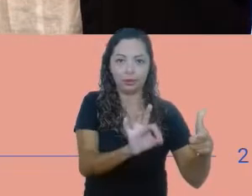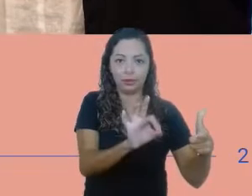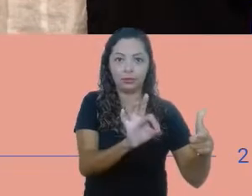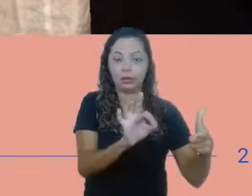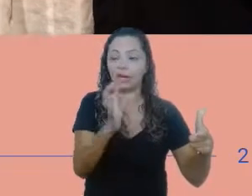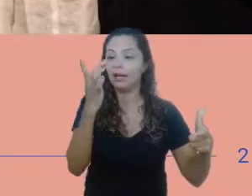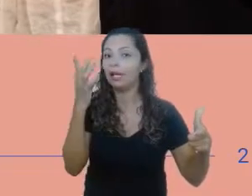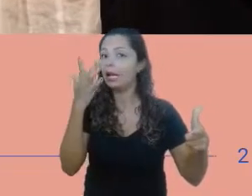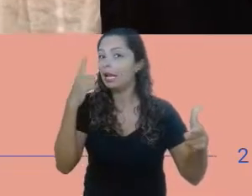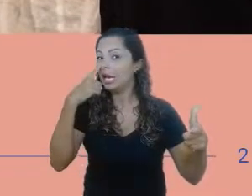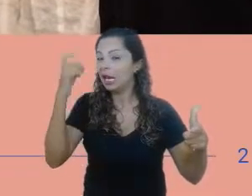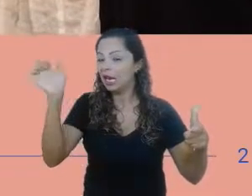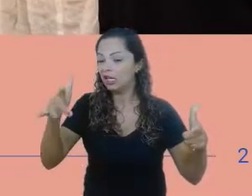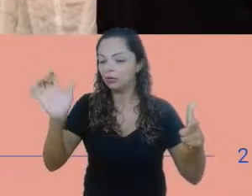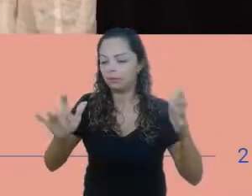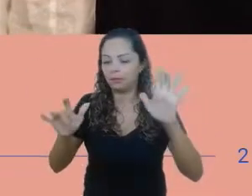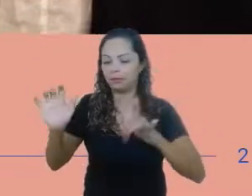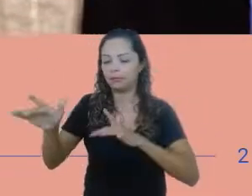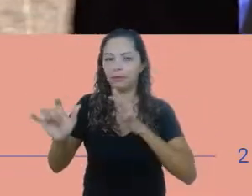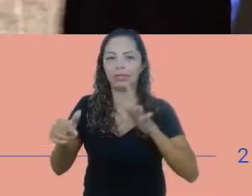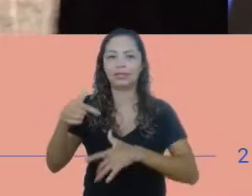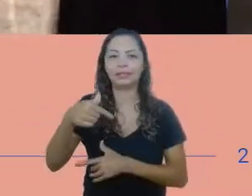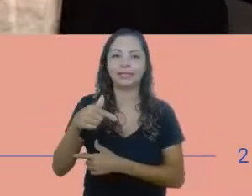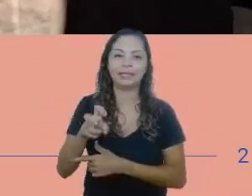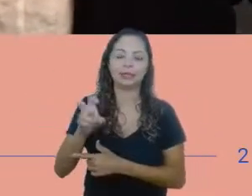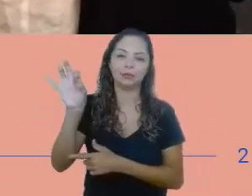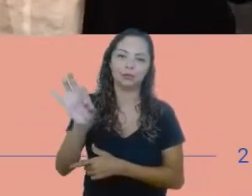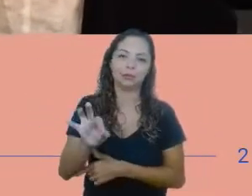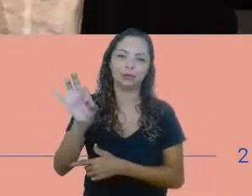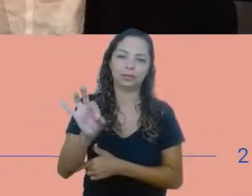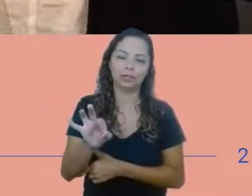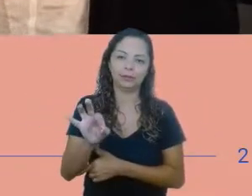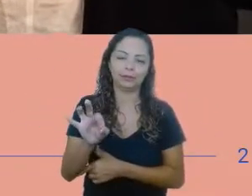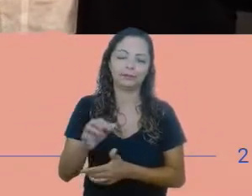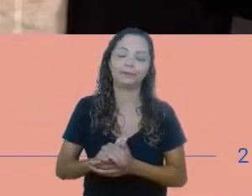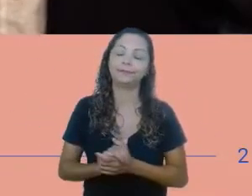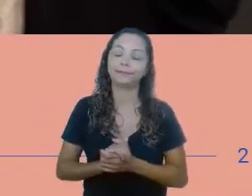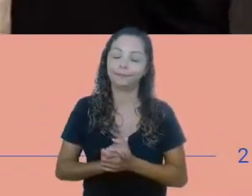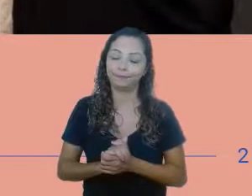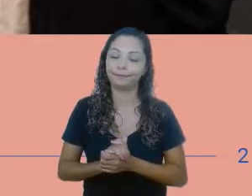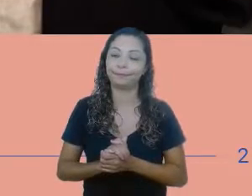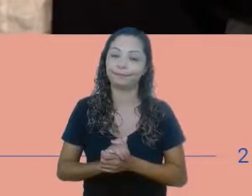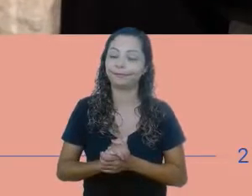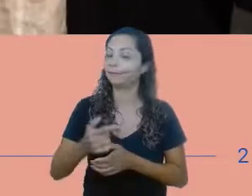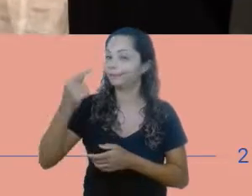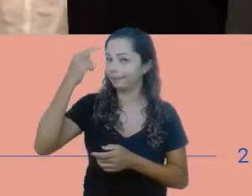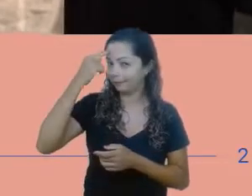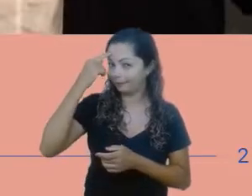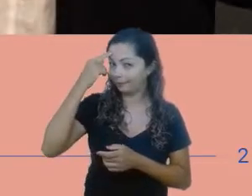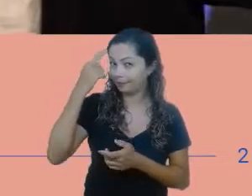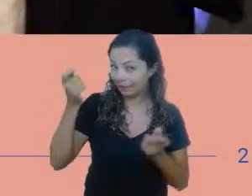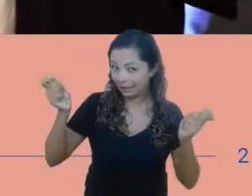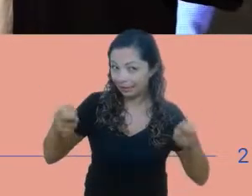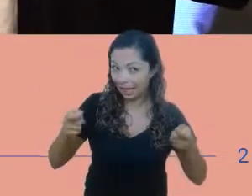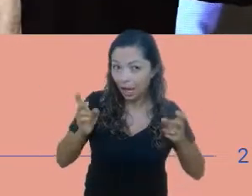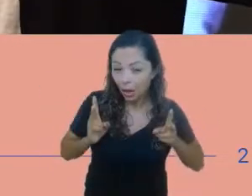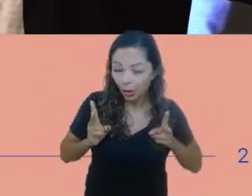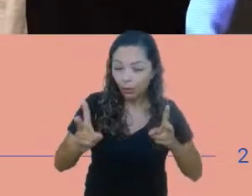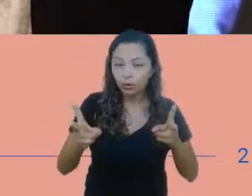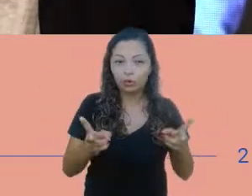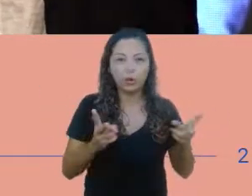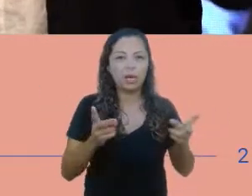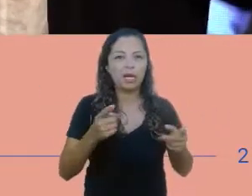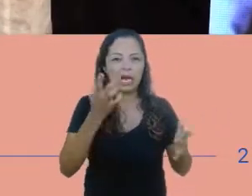tá fazendo para evitar isso será que é viável uma economia onde a gente deixa esse passivo para trás